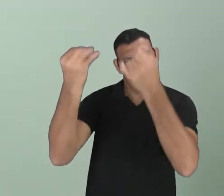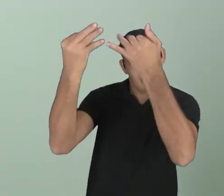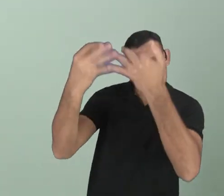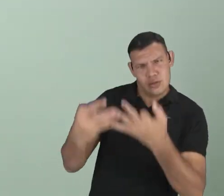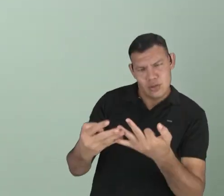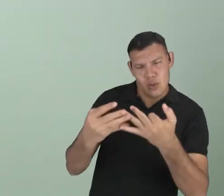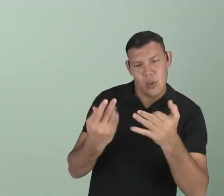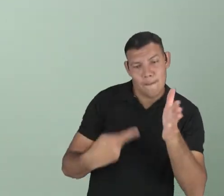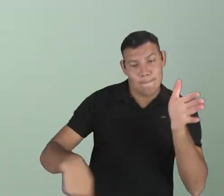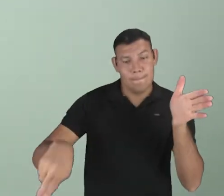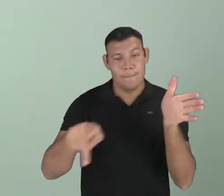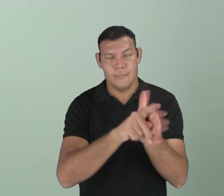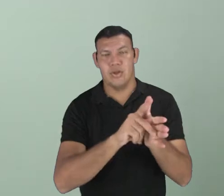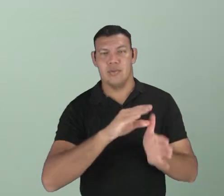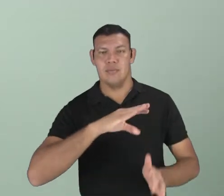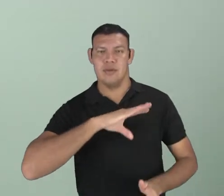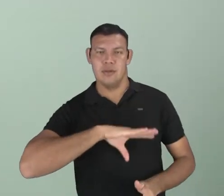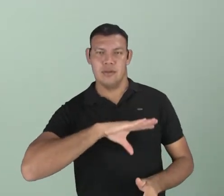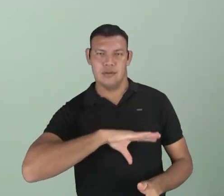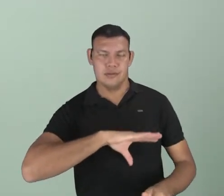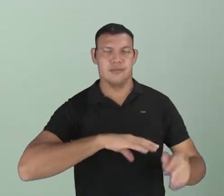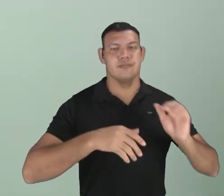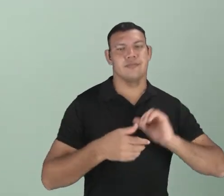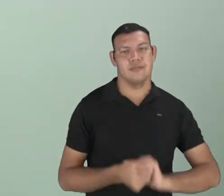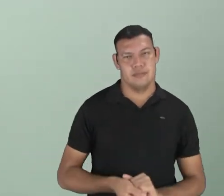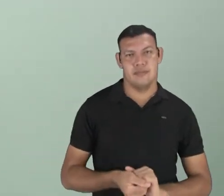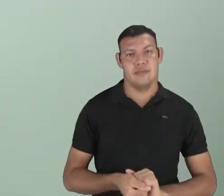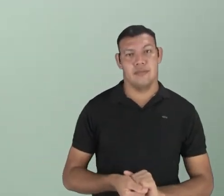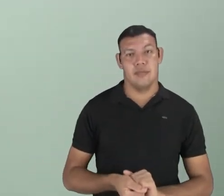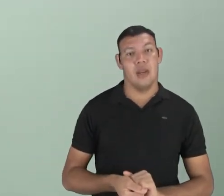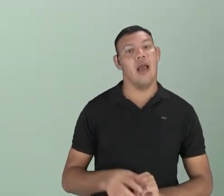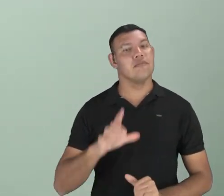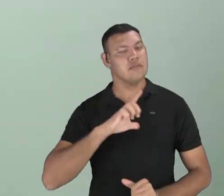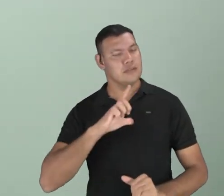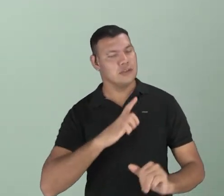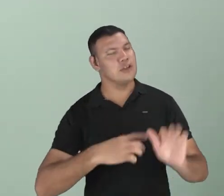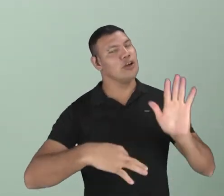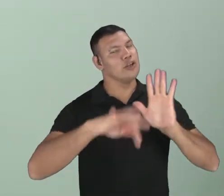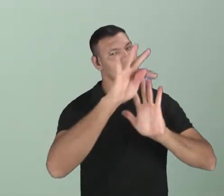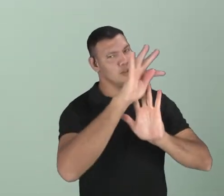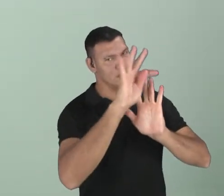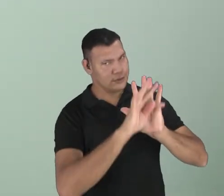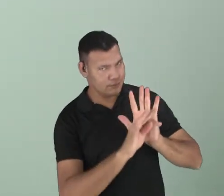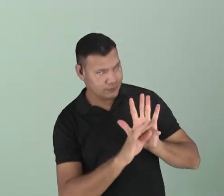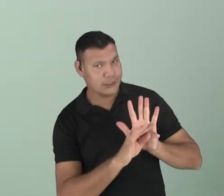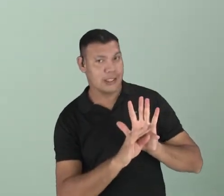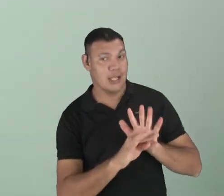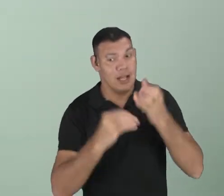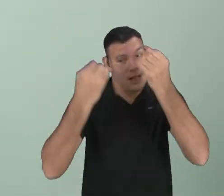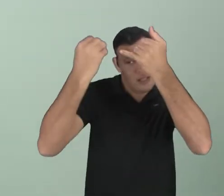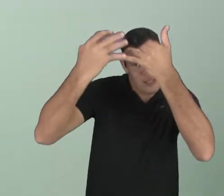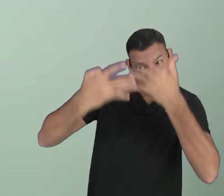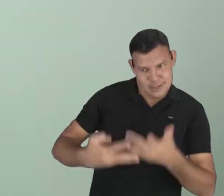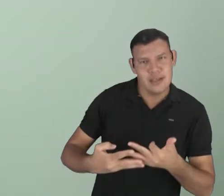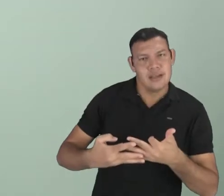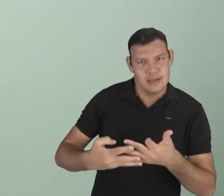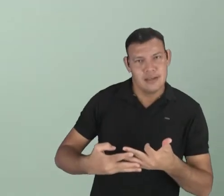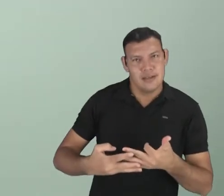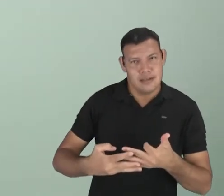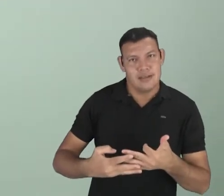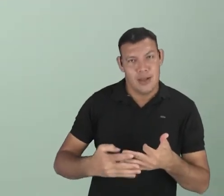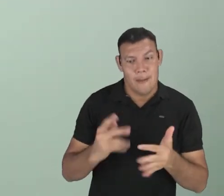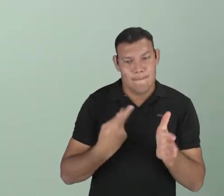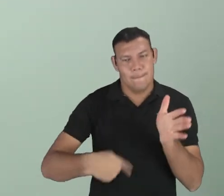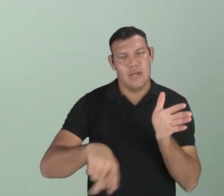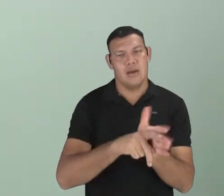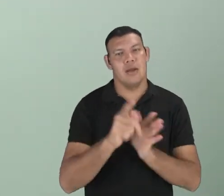o português explicando o próprio português. Então, todas as vezes que eu tenho um texto que ele está explicando o